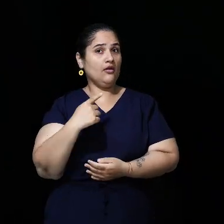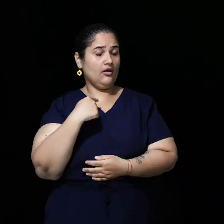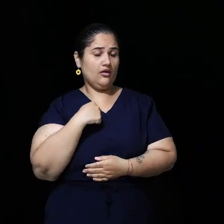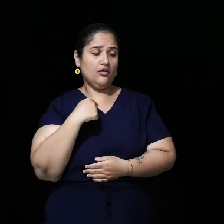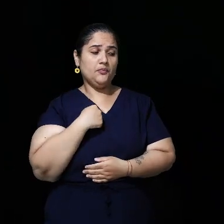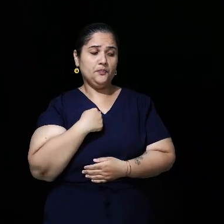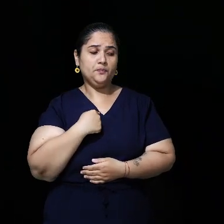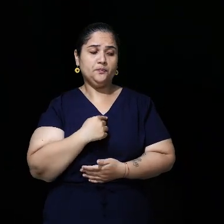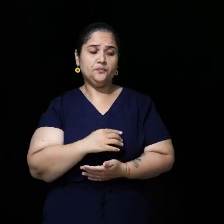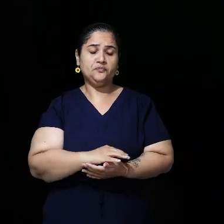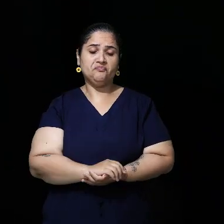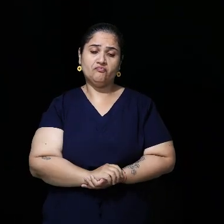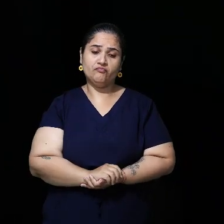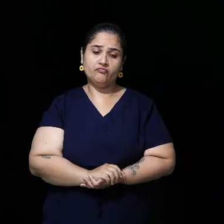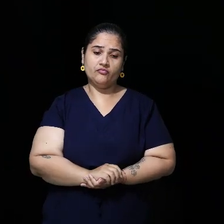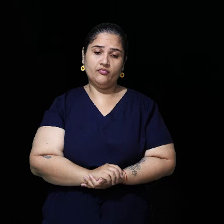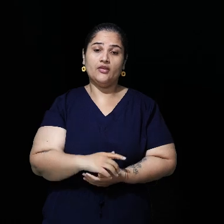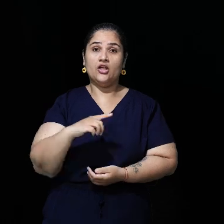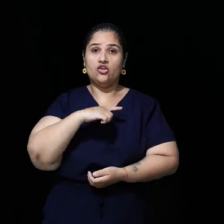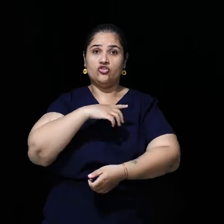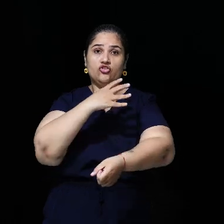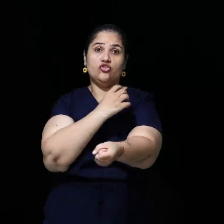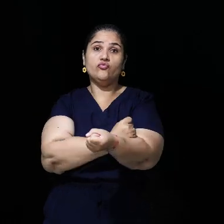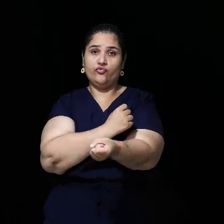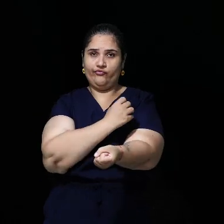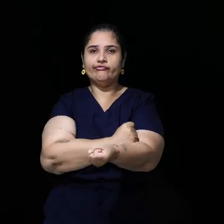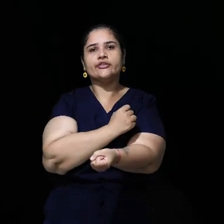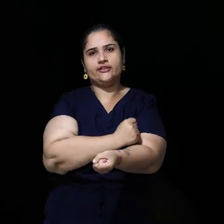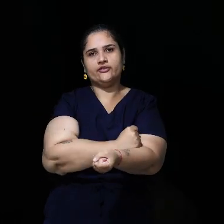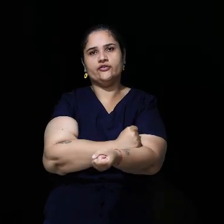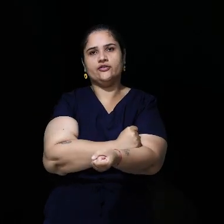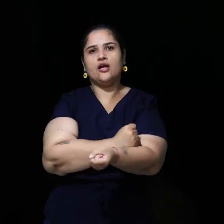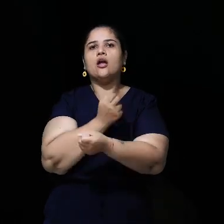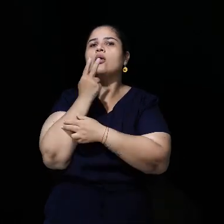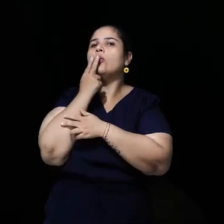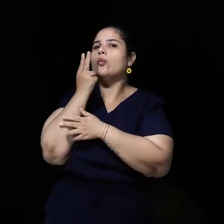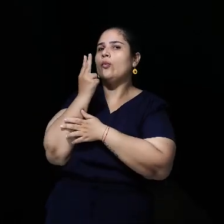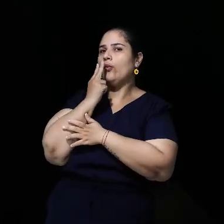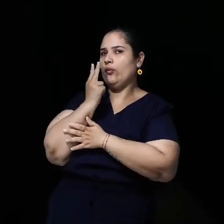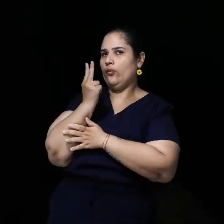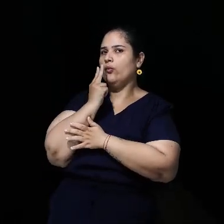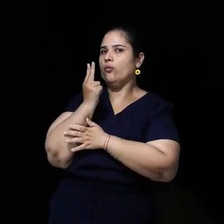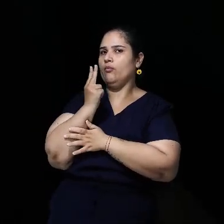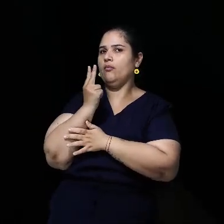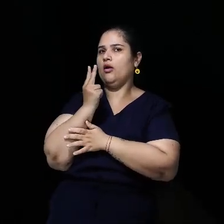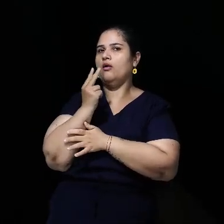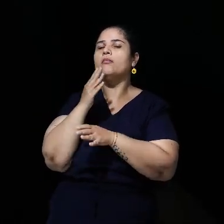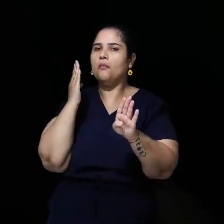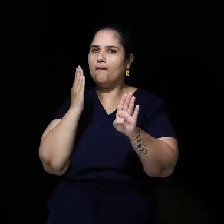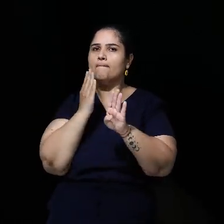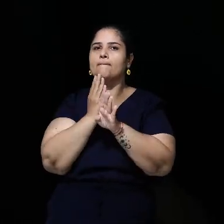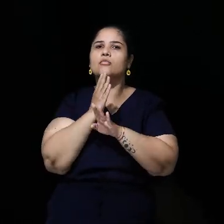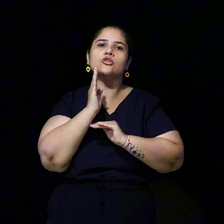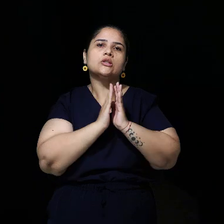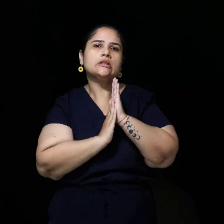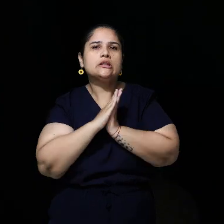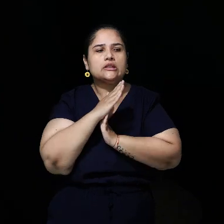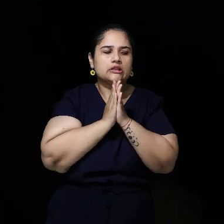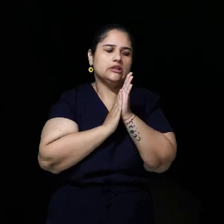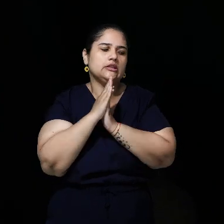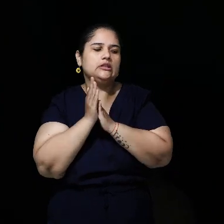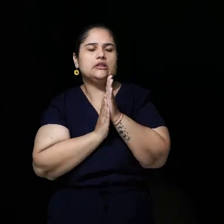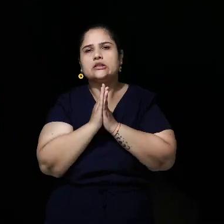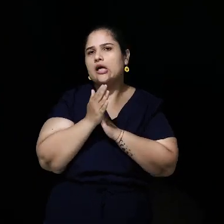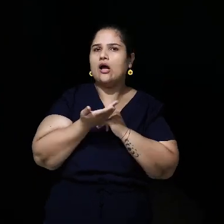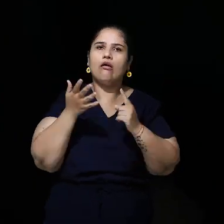Eu tive o vício até hoje eu tenho, né? Tabagismo. Por conta da ansiedade, do cara da